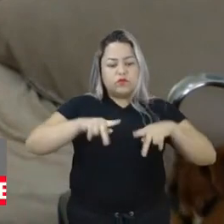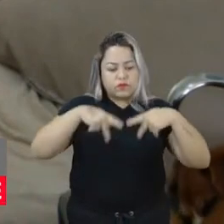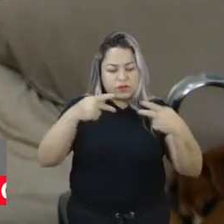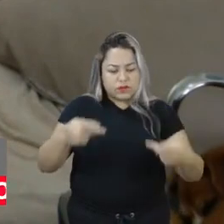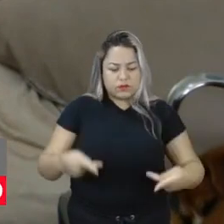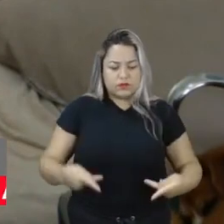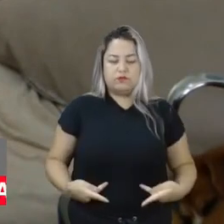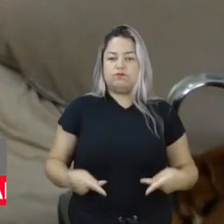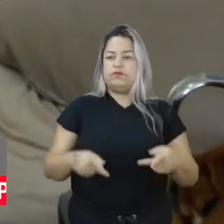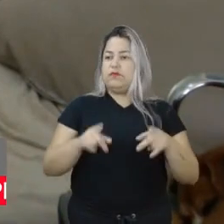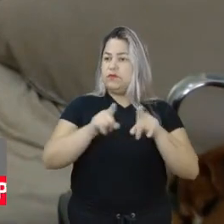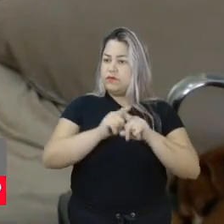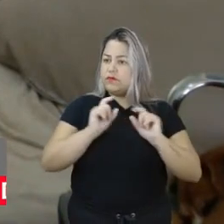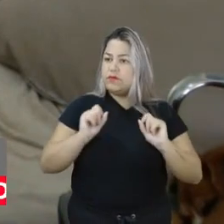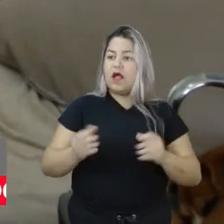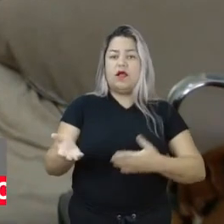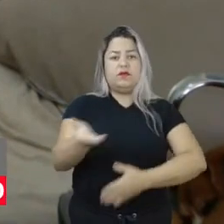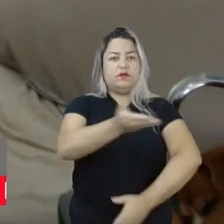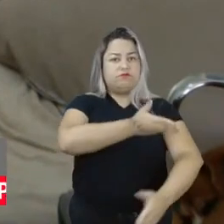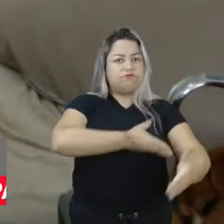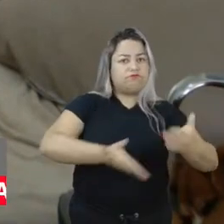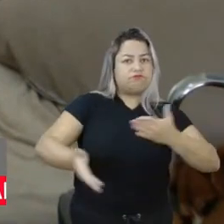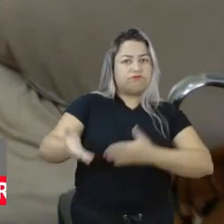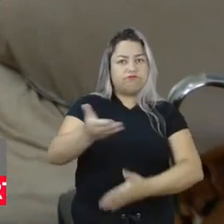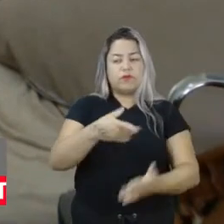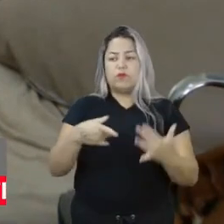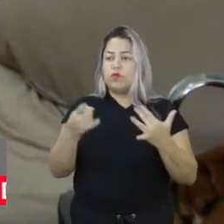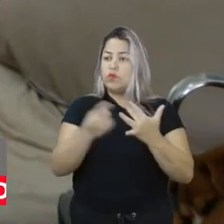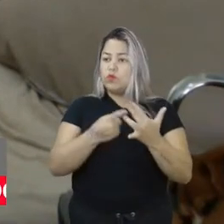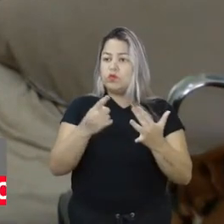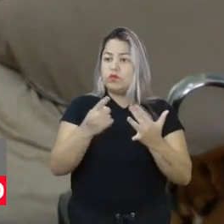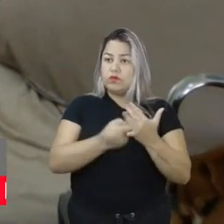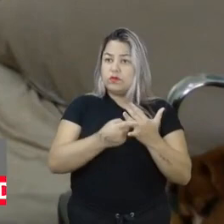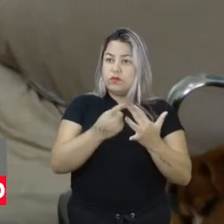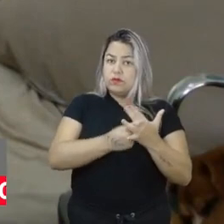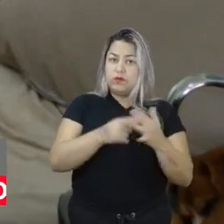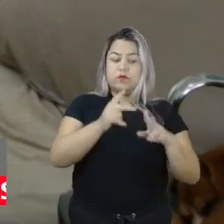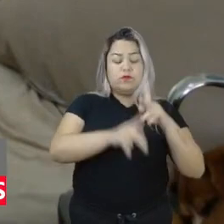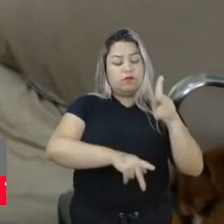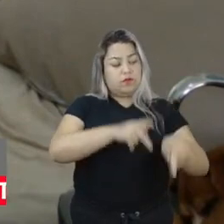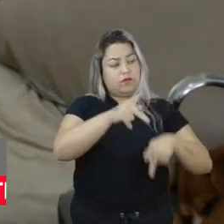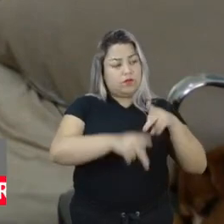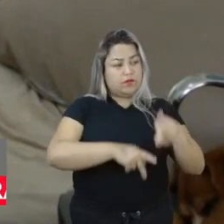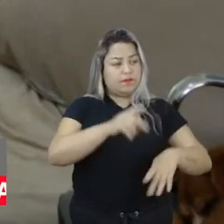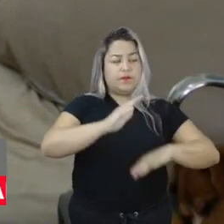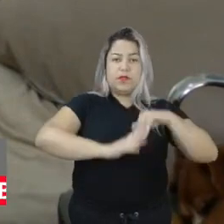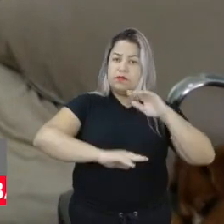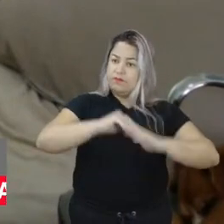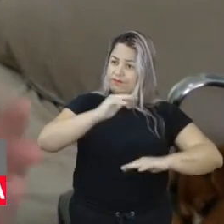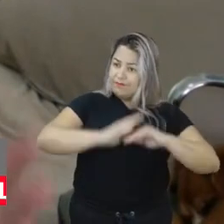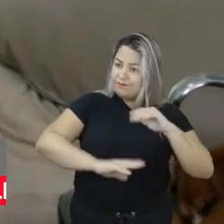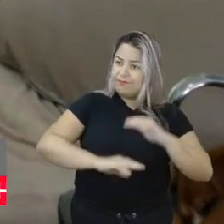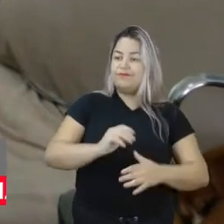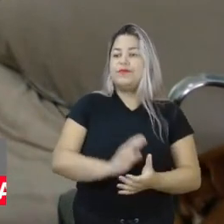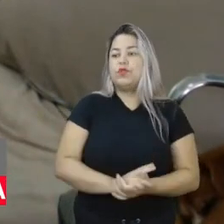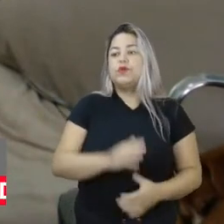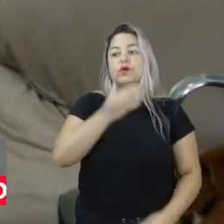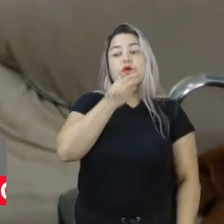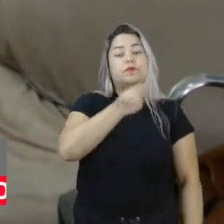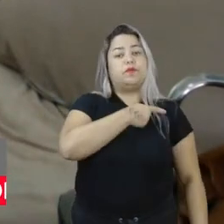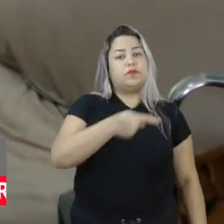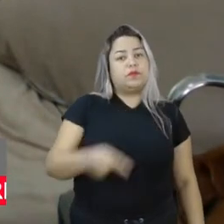da civilidade, da convivência entre os povos e, sobretudo, da autodeterminação das nações, Amanda, algo que o presidente